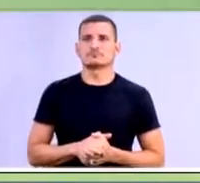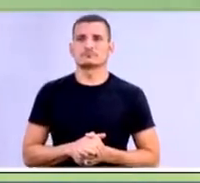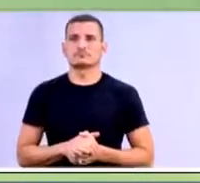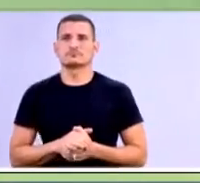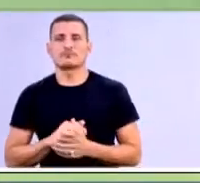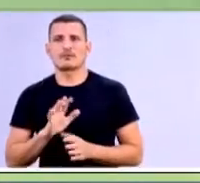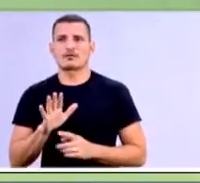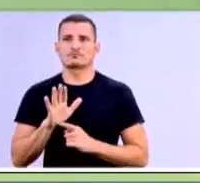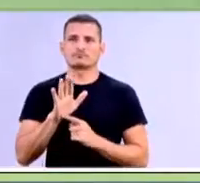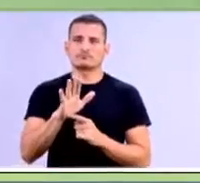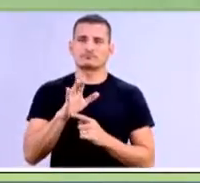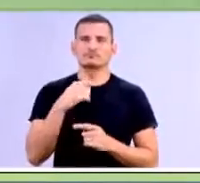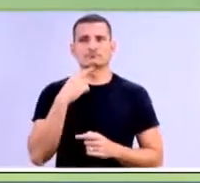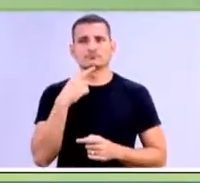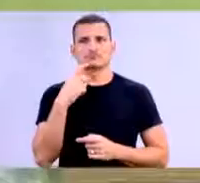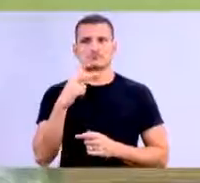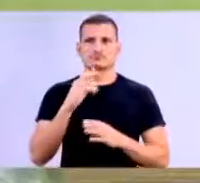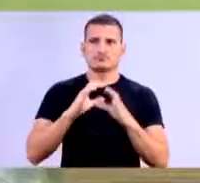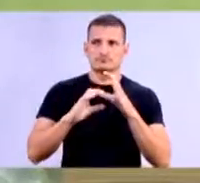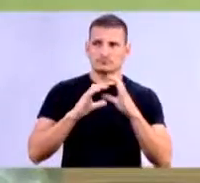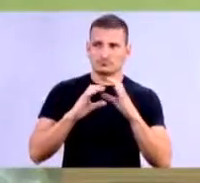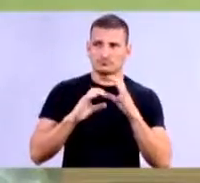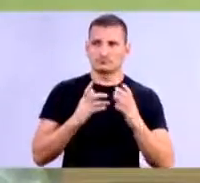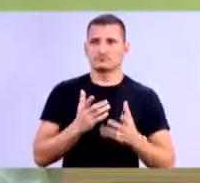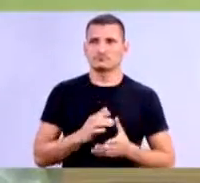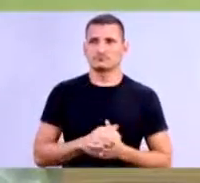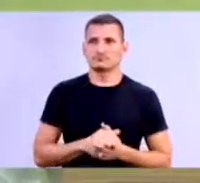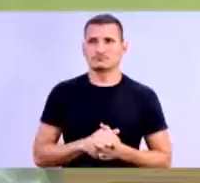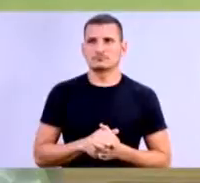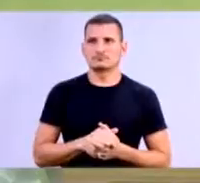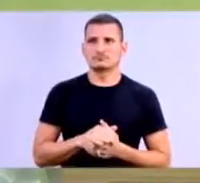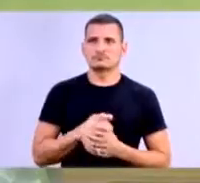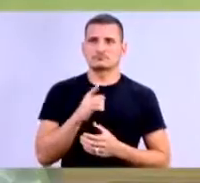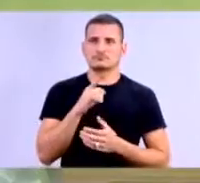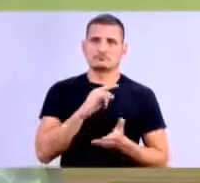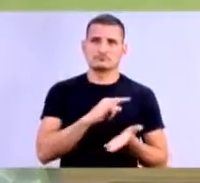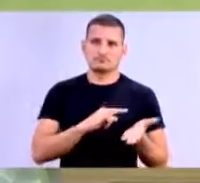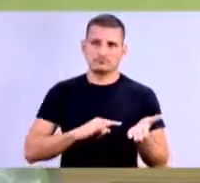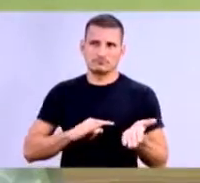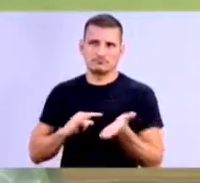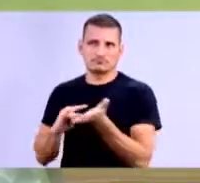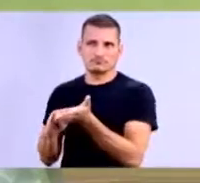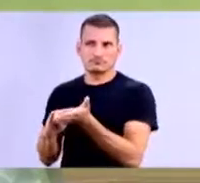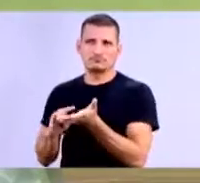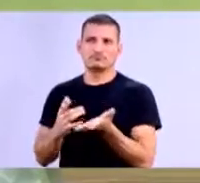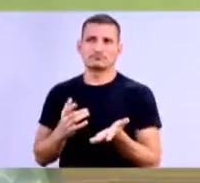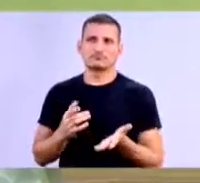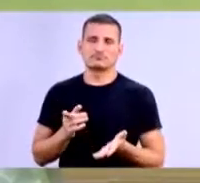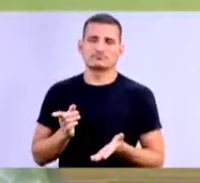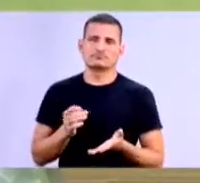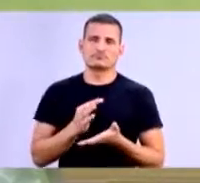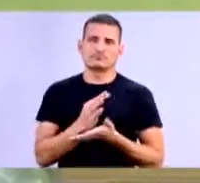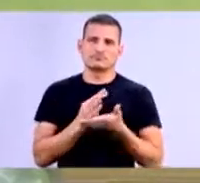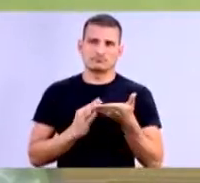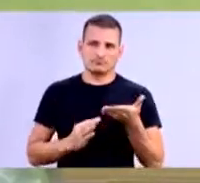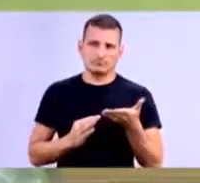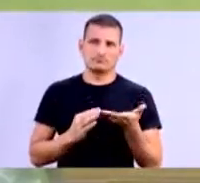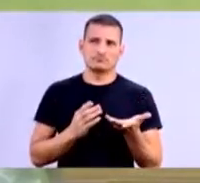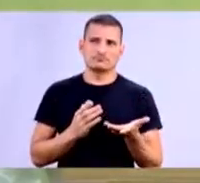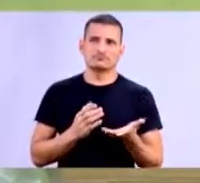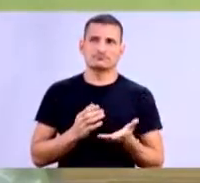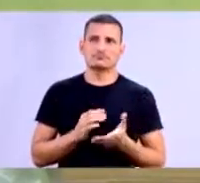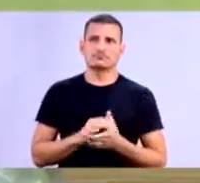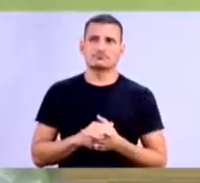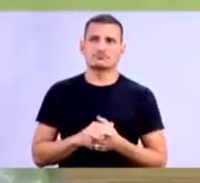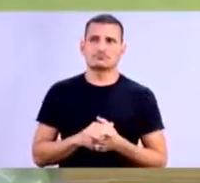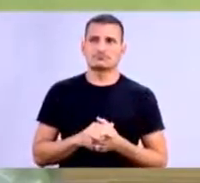apresentando dúvidas na sua comunicação. Aí você envia um documento, num texto oficial e